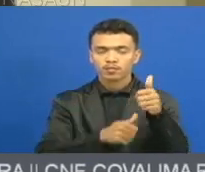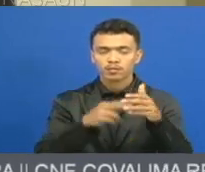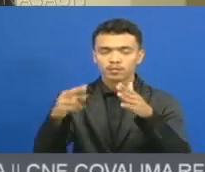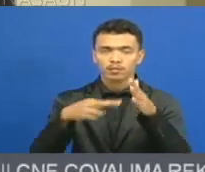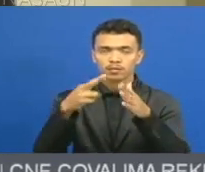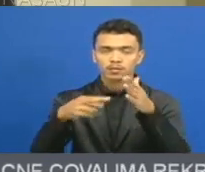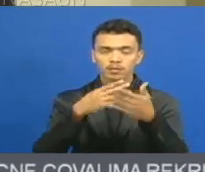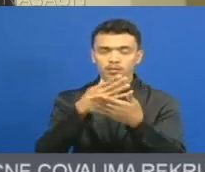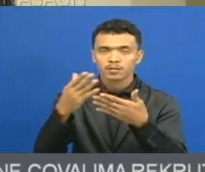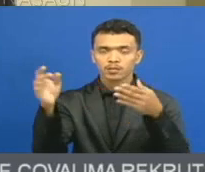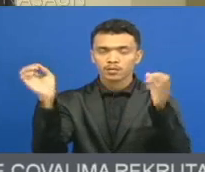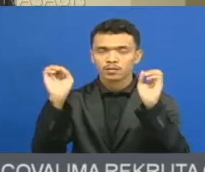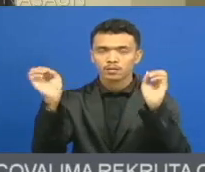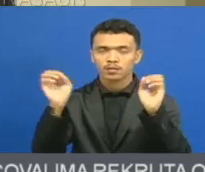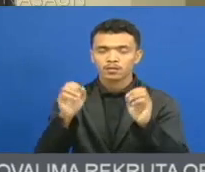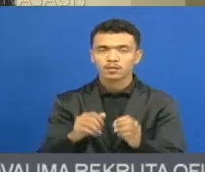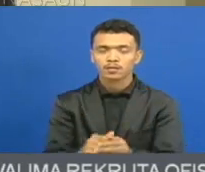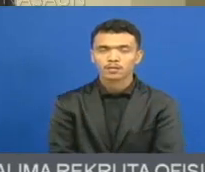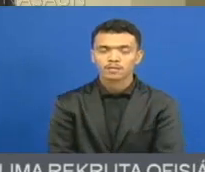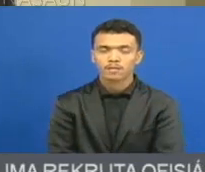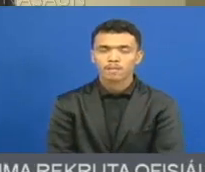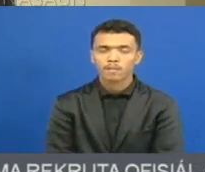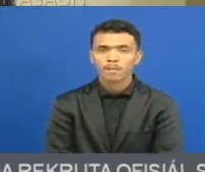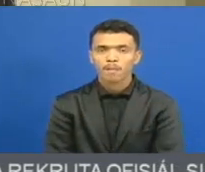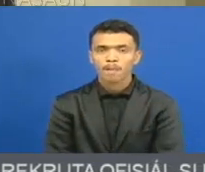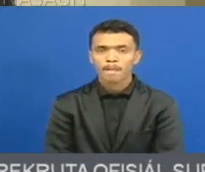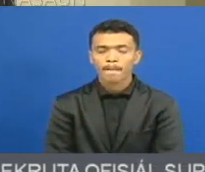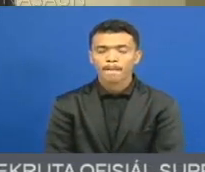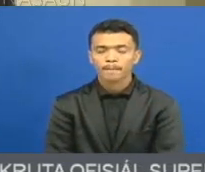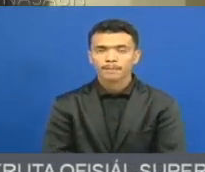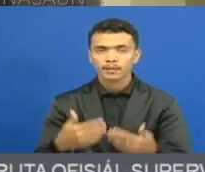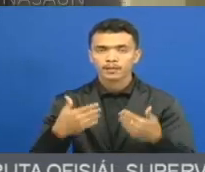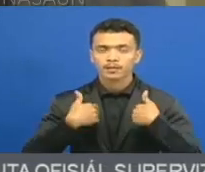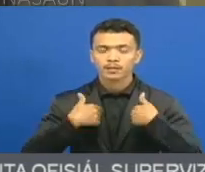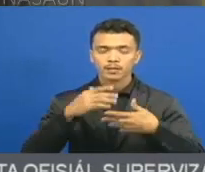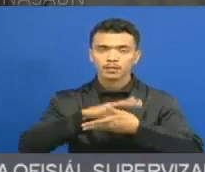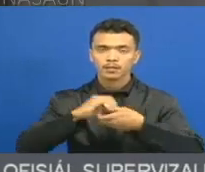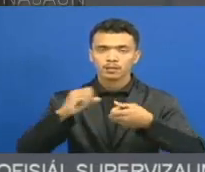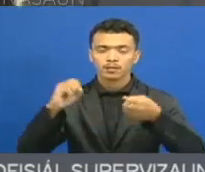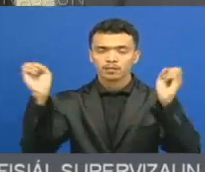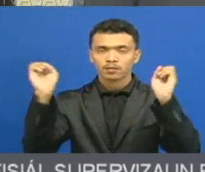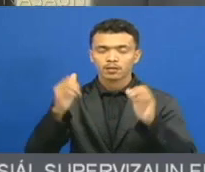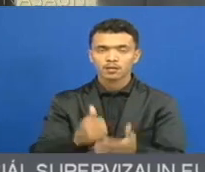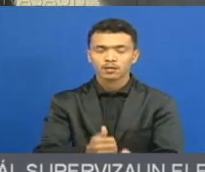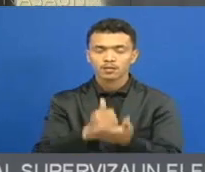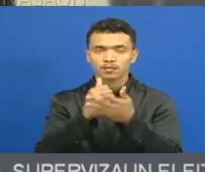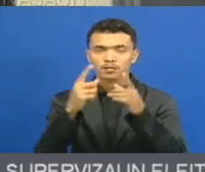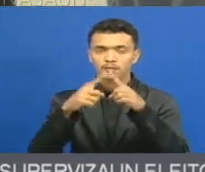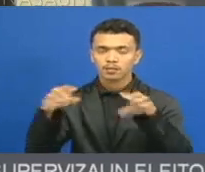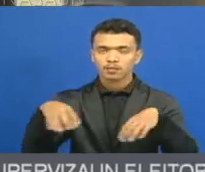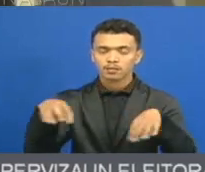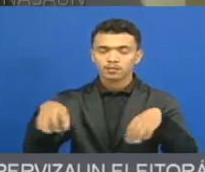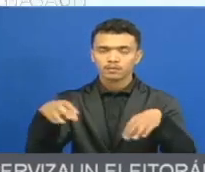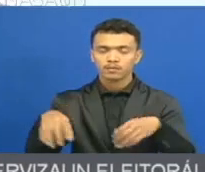são lá, estamos de cliente a cara que está monta, mas tu aí, os estragos ruma, então, né? Mas vai contribuir para o serviço lá